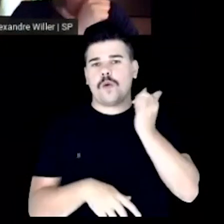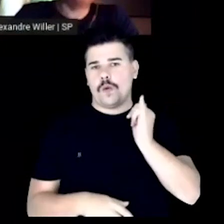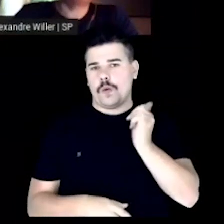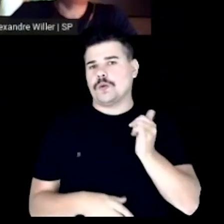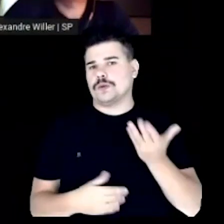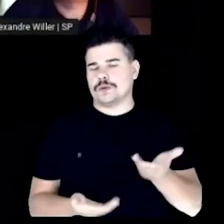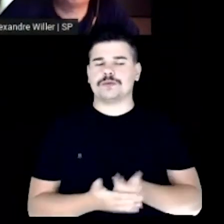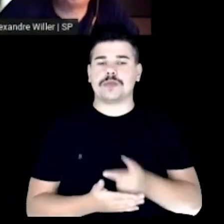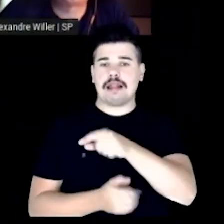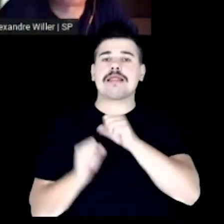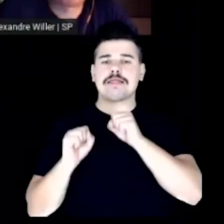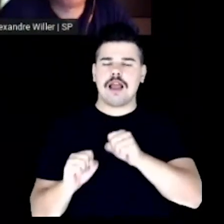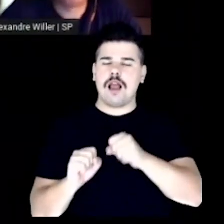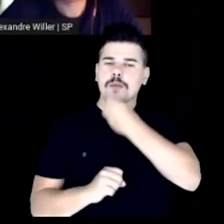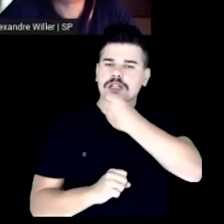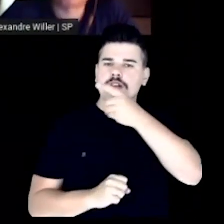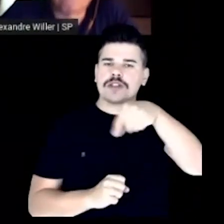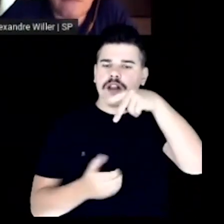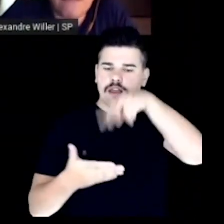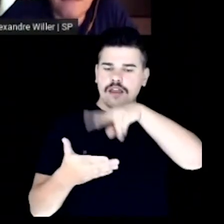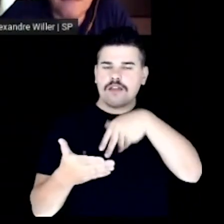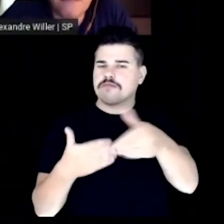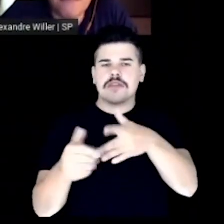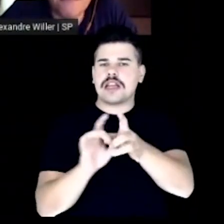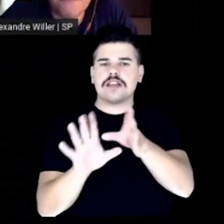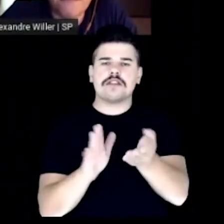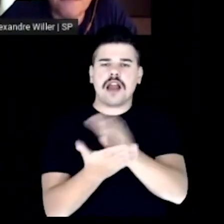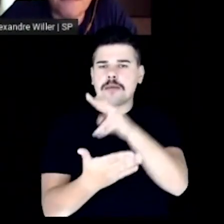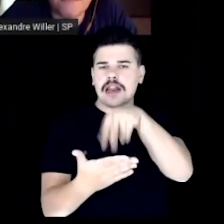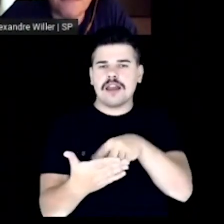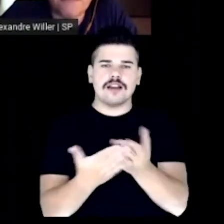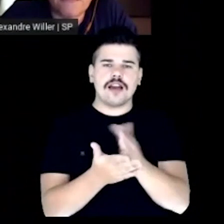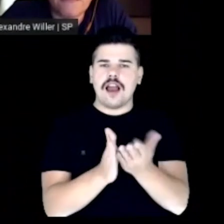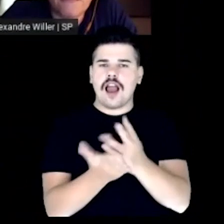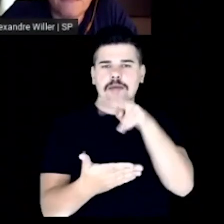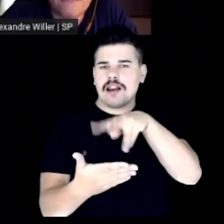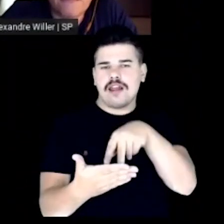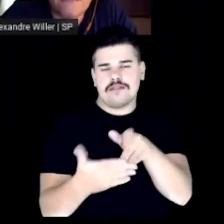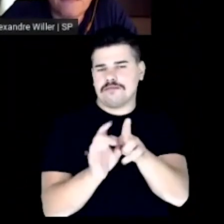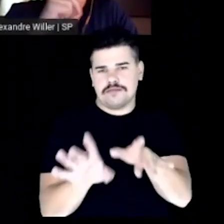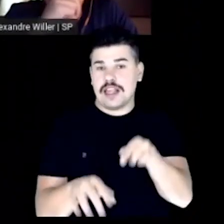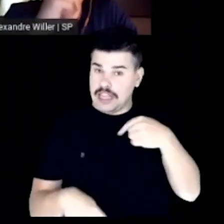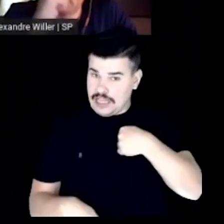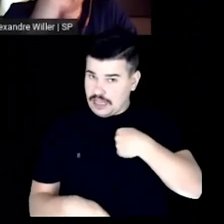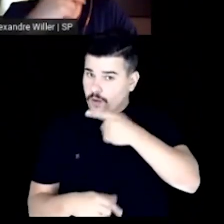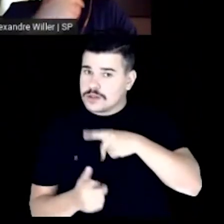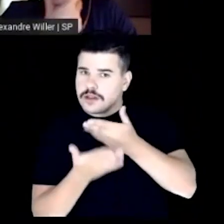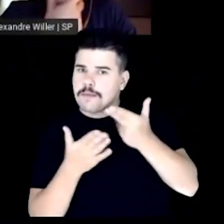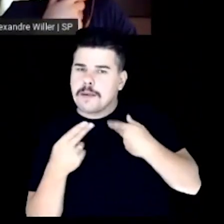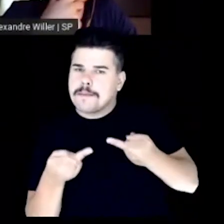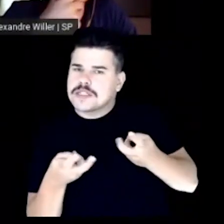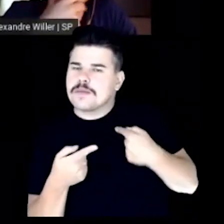enfim, essa, então ele dá essas possibilidades, e só foi possível também